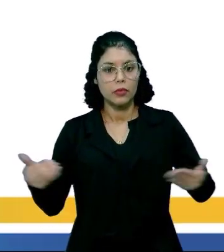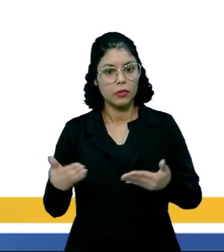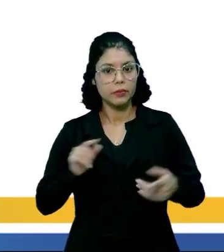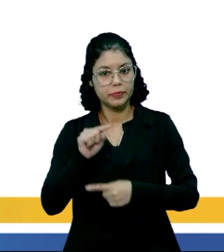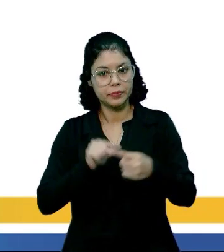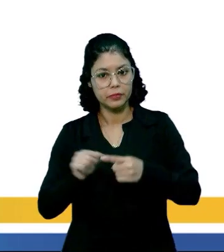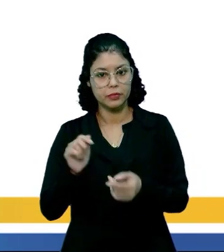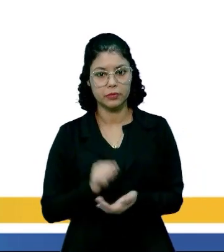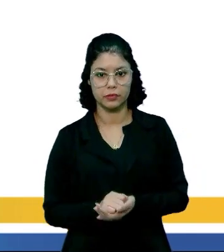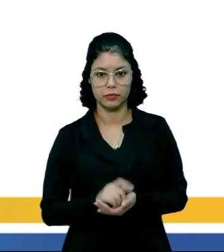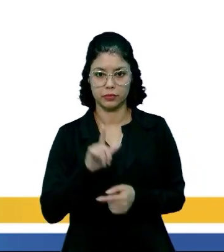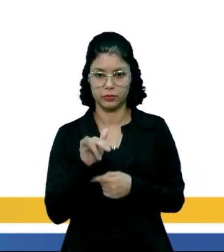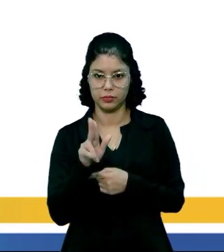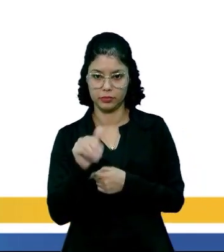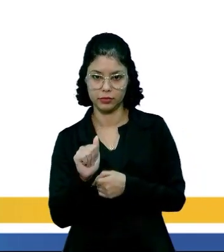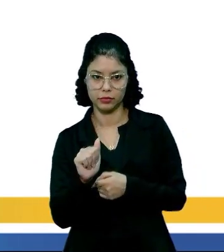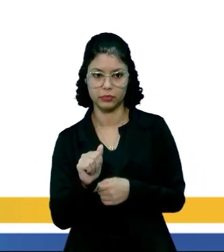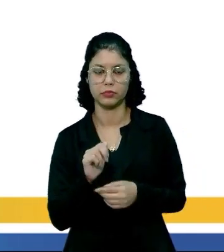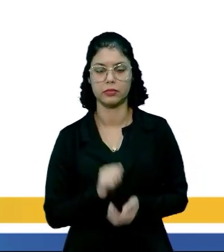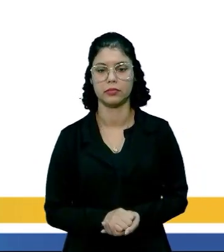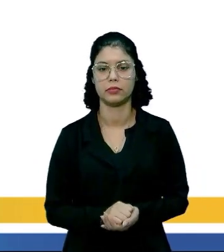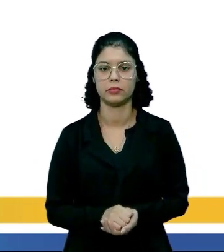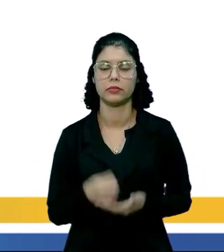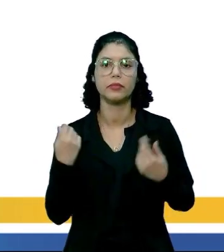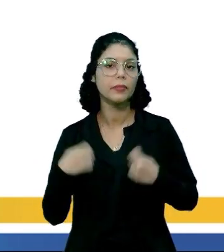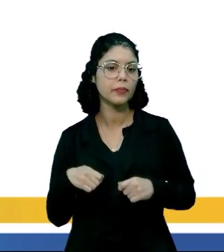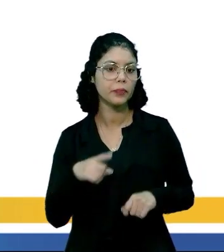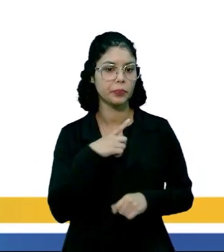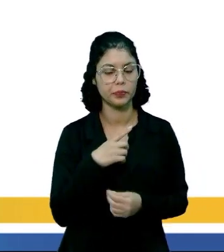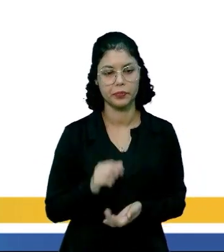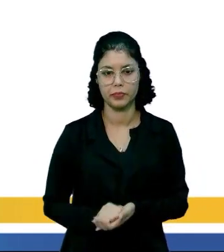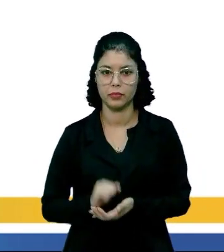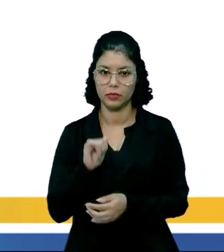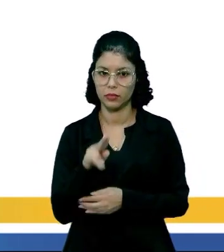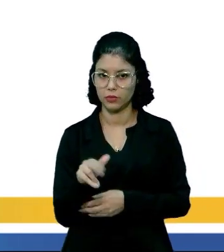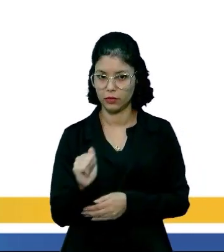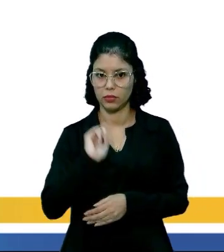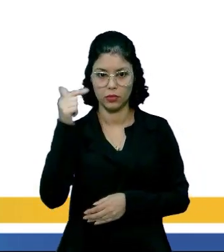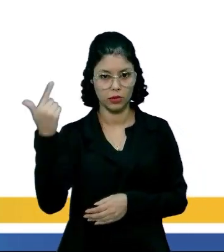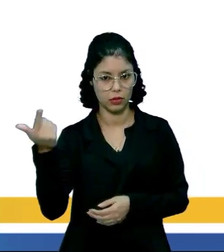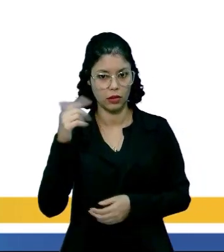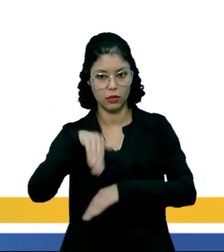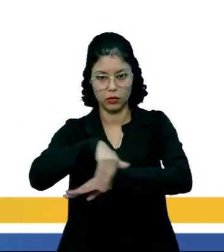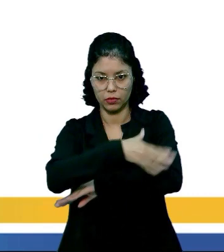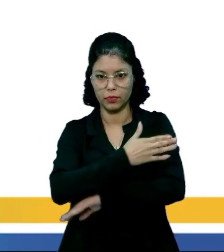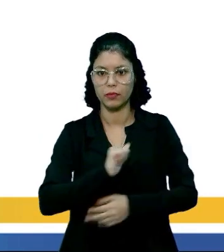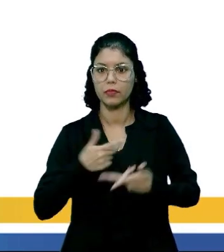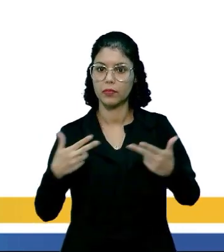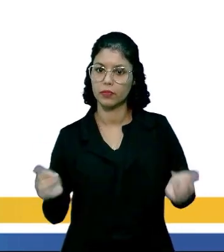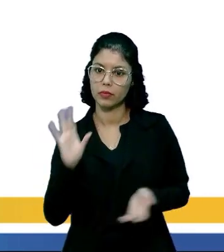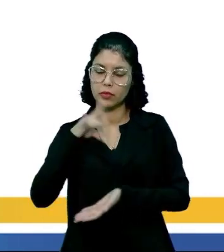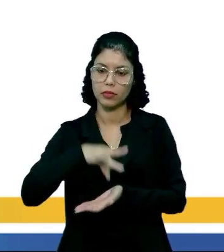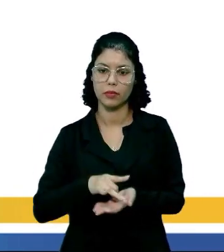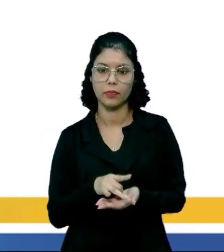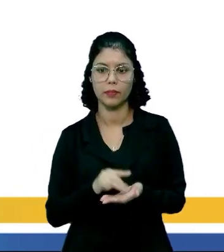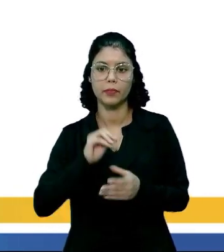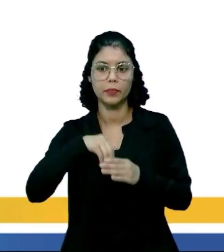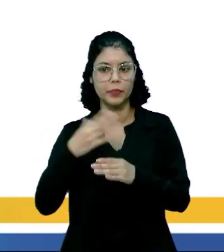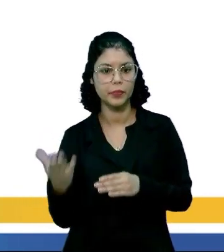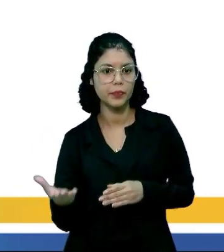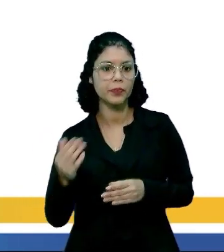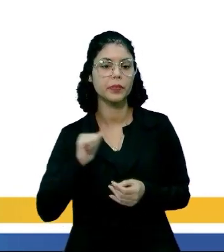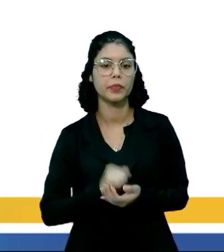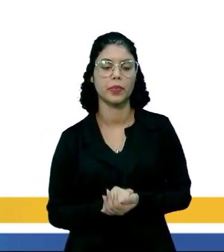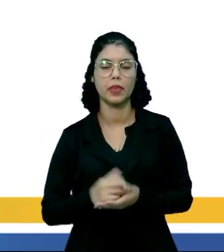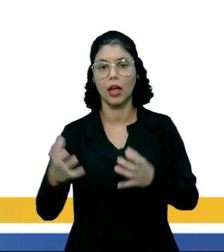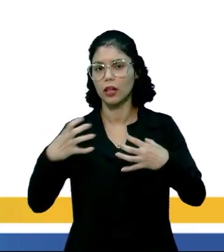hoje dividido entre a lealdade que devo, a tabacaria do outro lado da rua, como coisa real